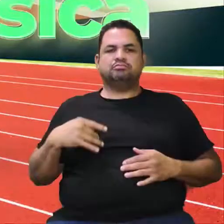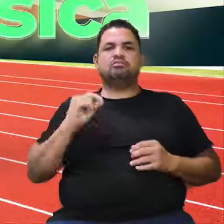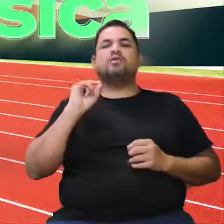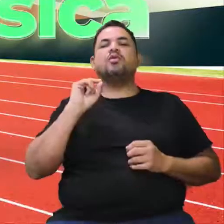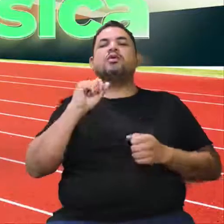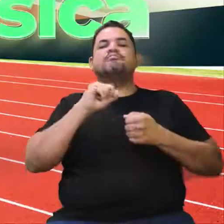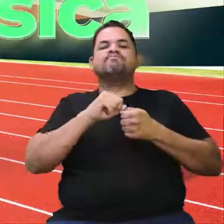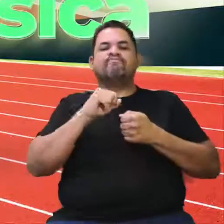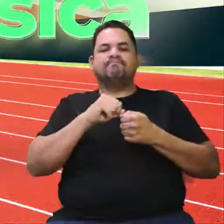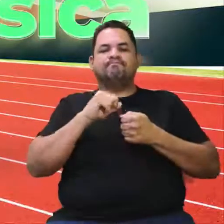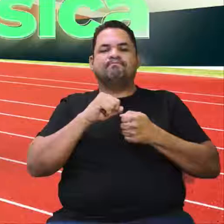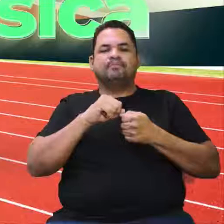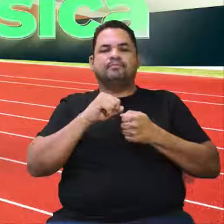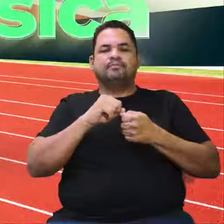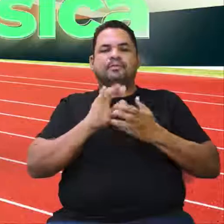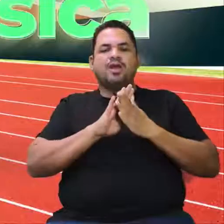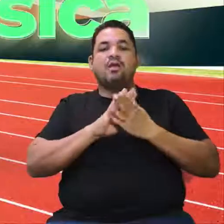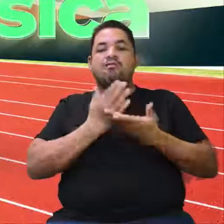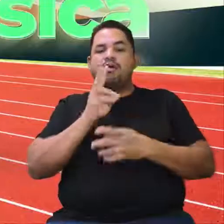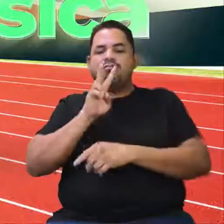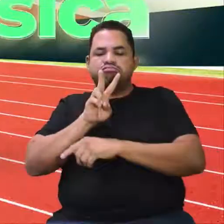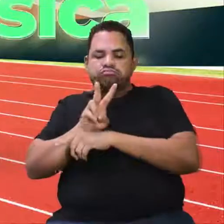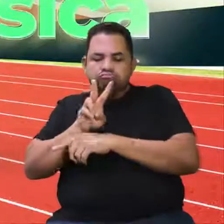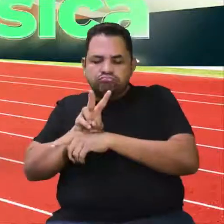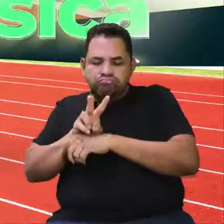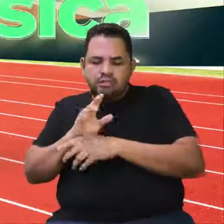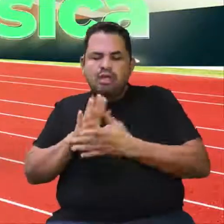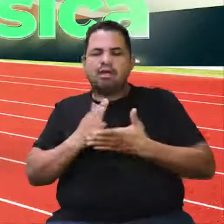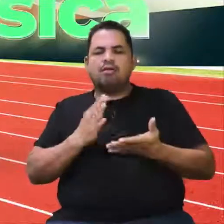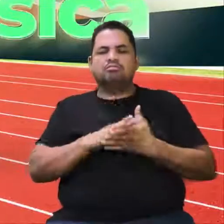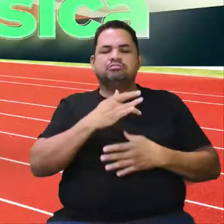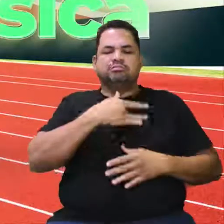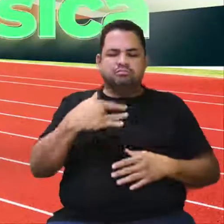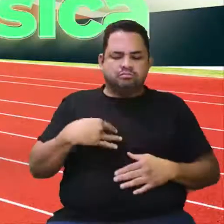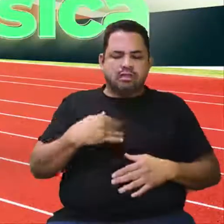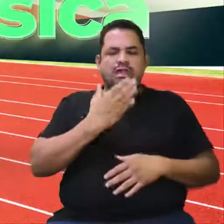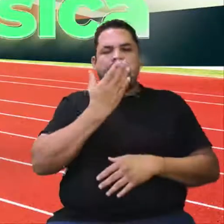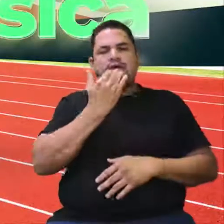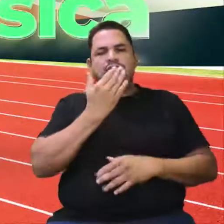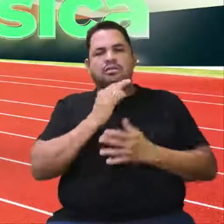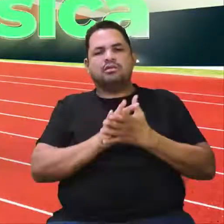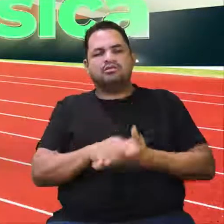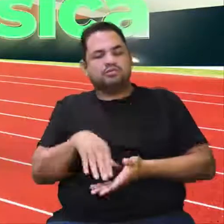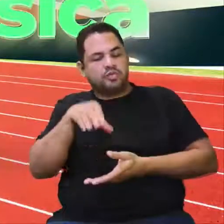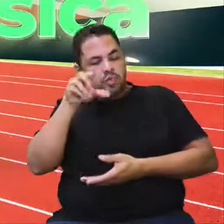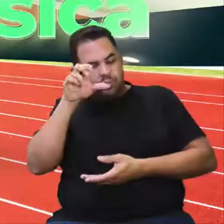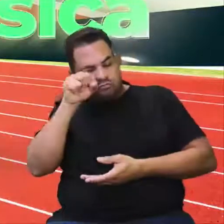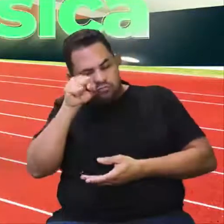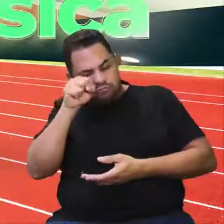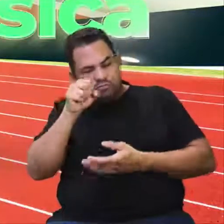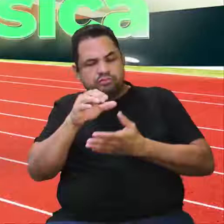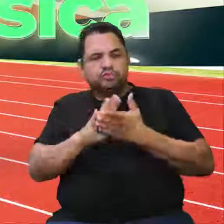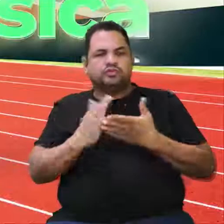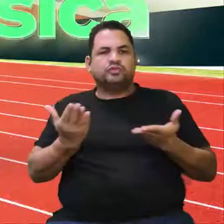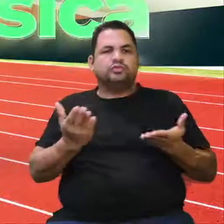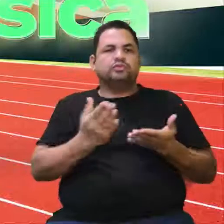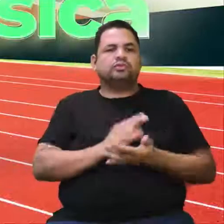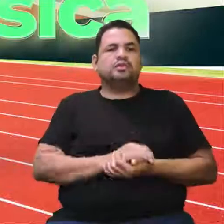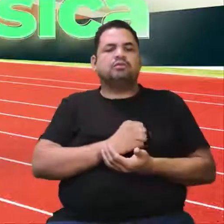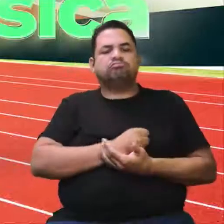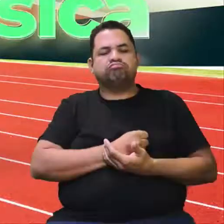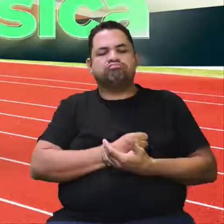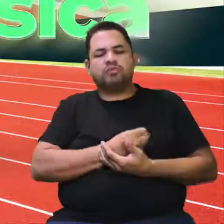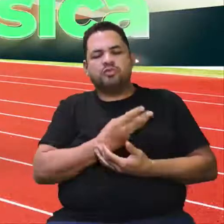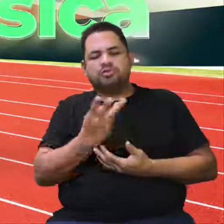tem feito, né, para cuidar da tua saúde? Tu tem se alimentado bem? Tu tem dormido bem? A quantidade